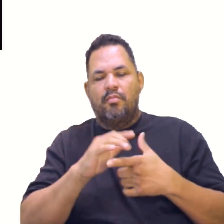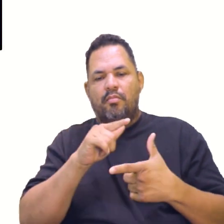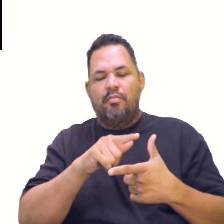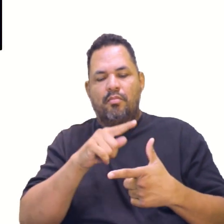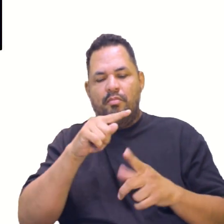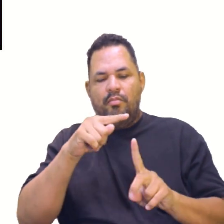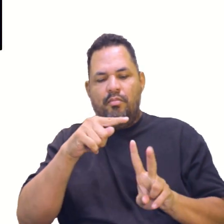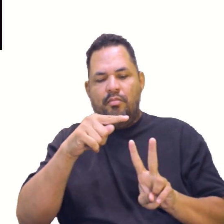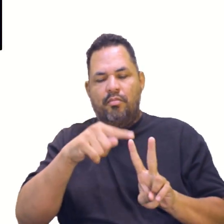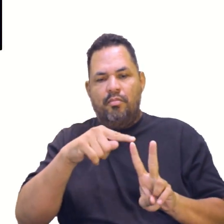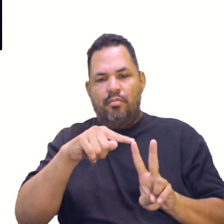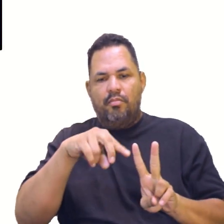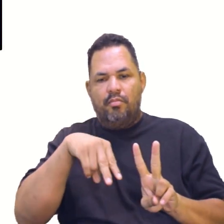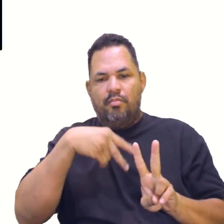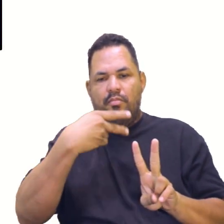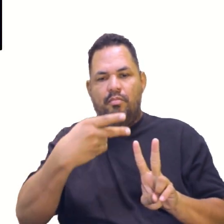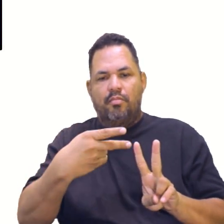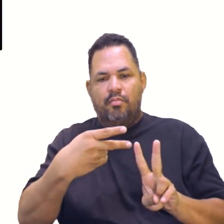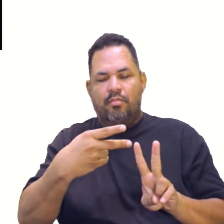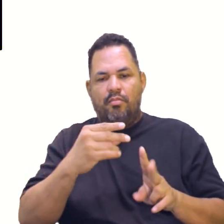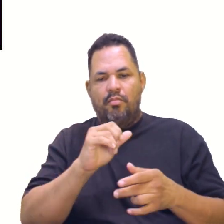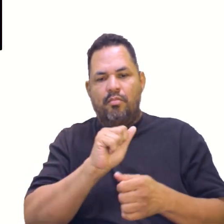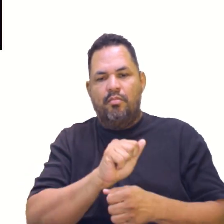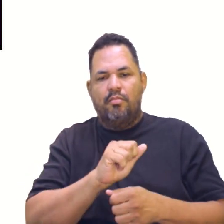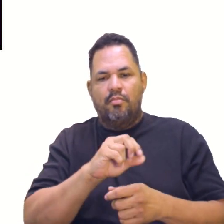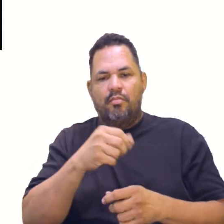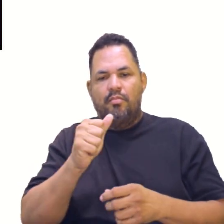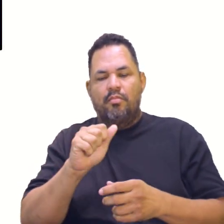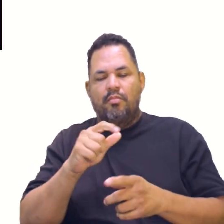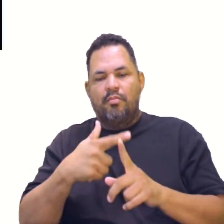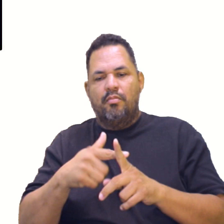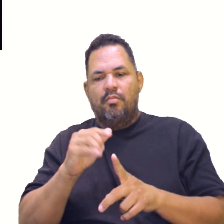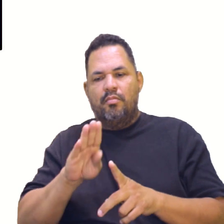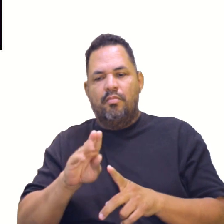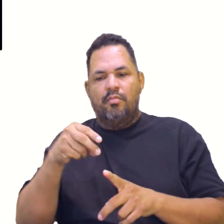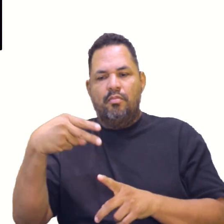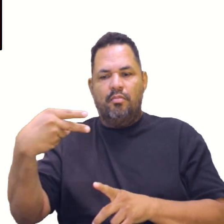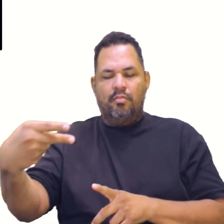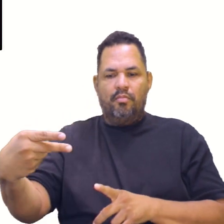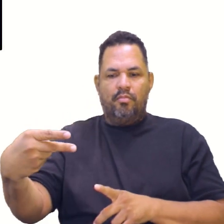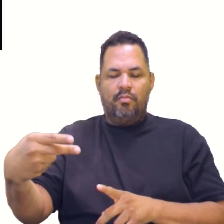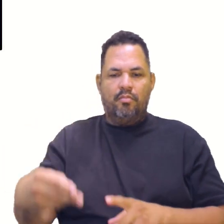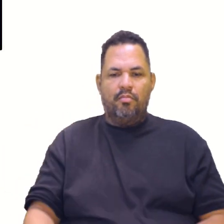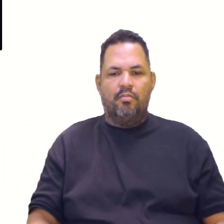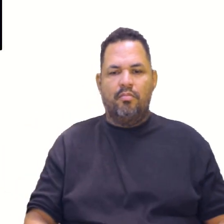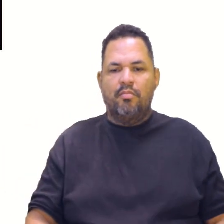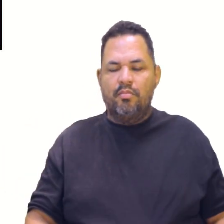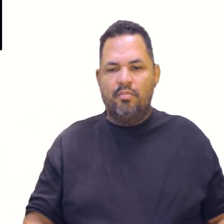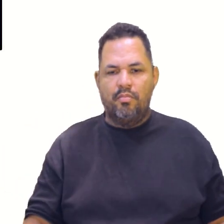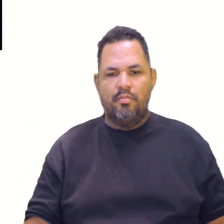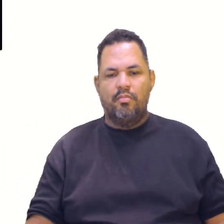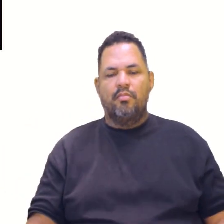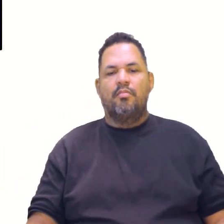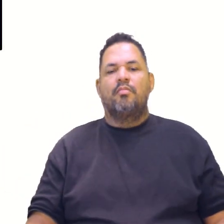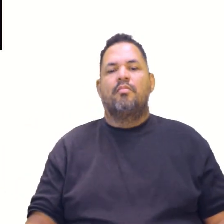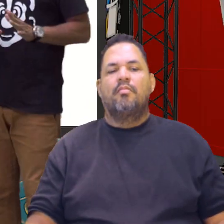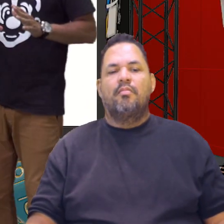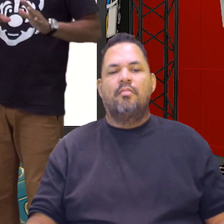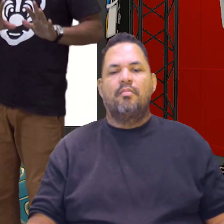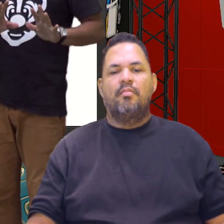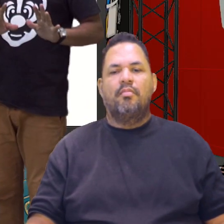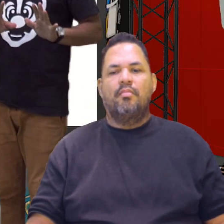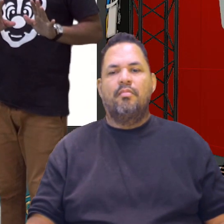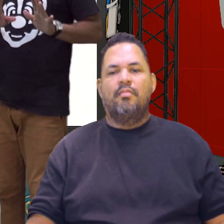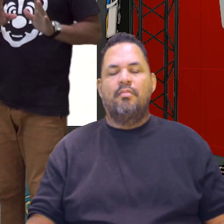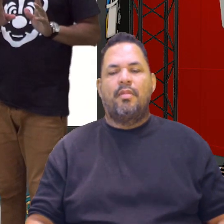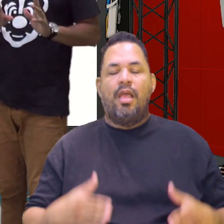raiz quadrada de A ao quadrado mais B ao quadrado. Vamos olhar para a equação aqui, calma. Tá nós.